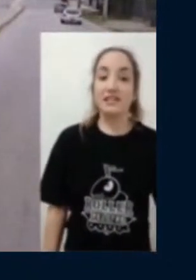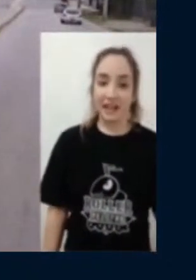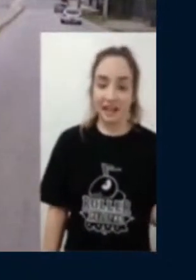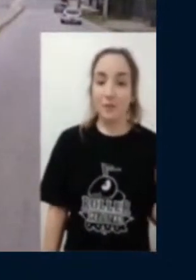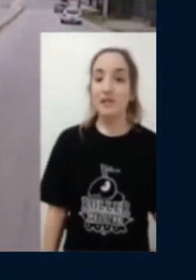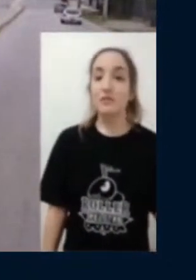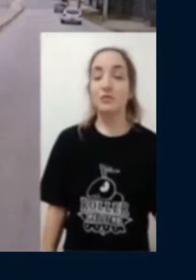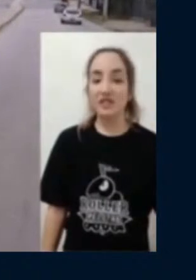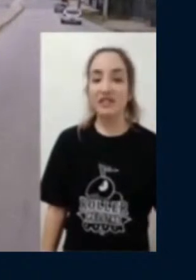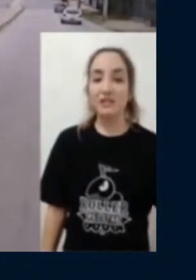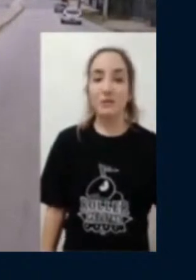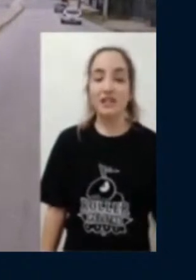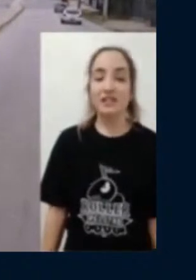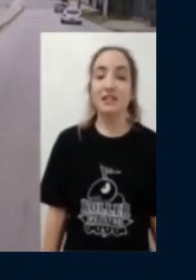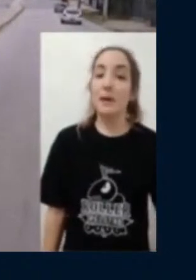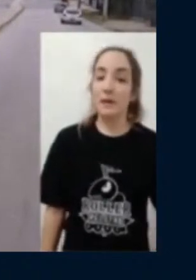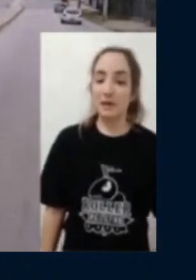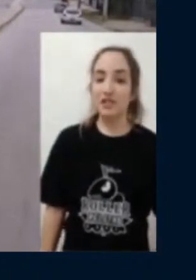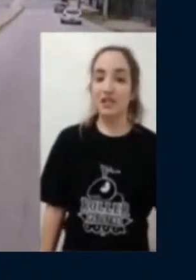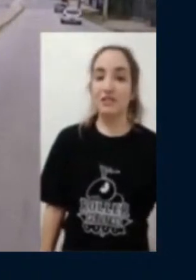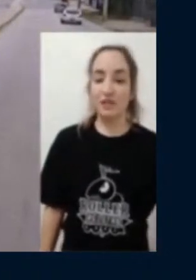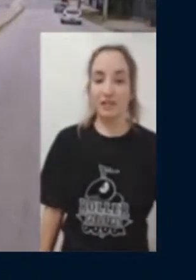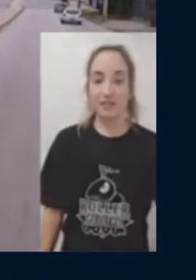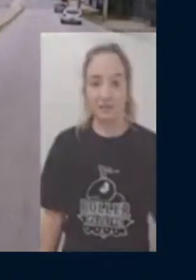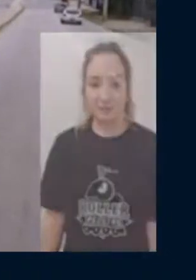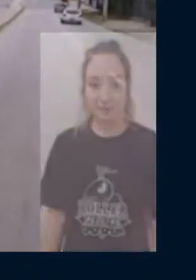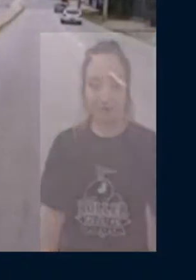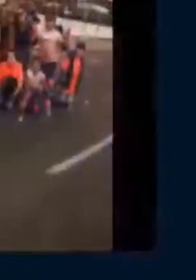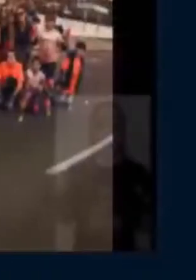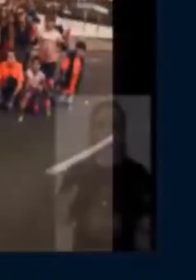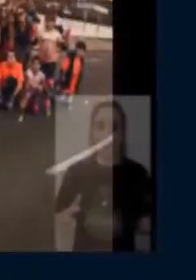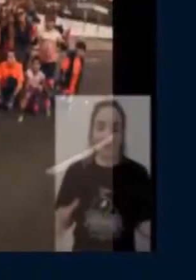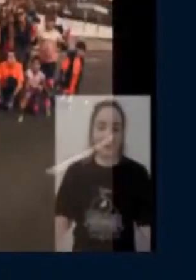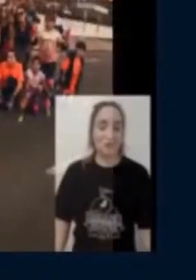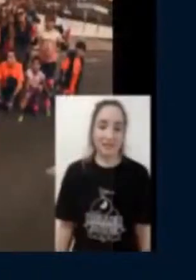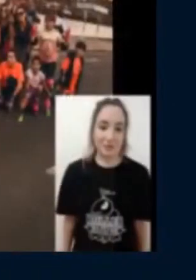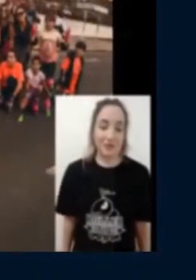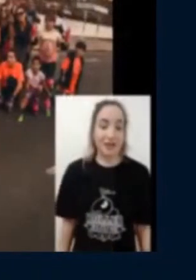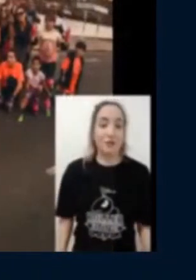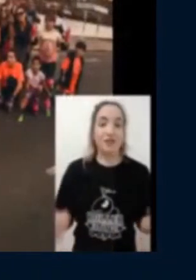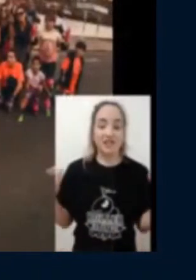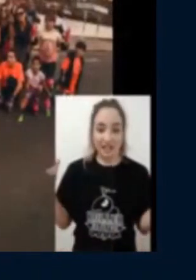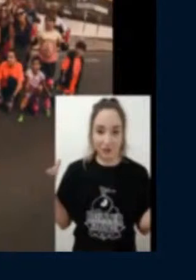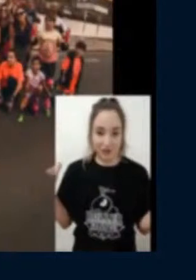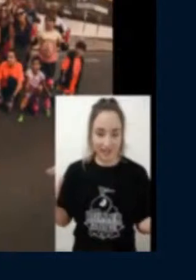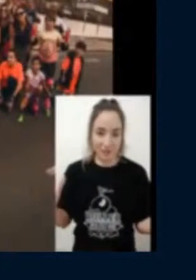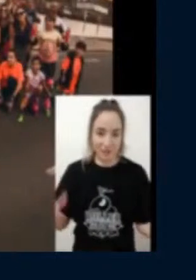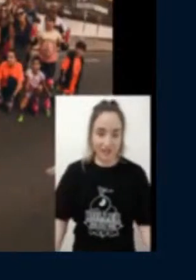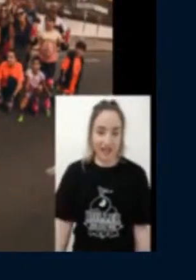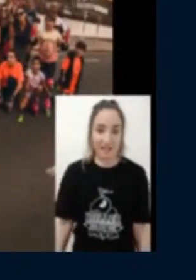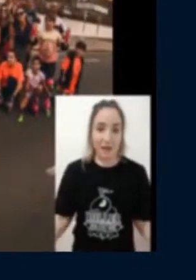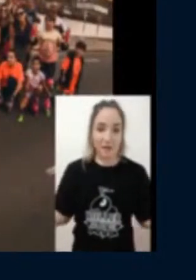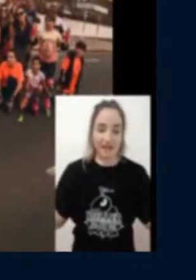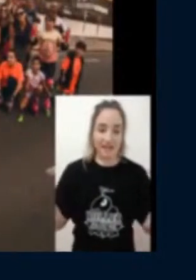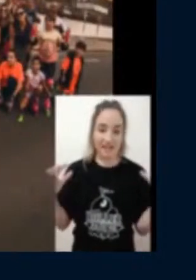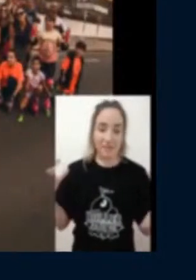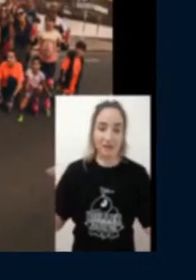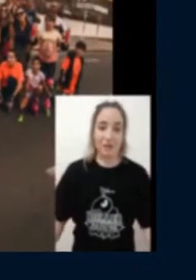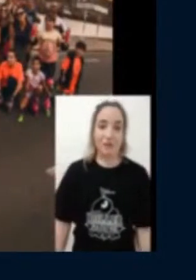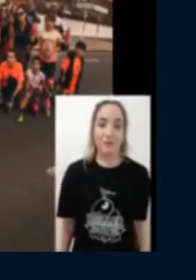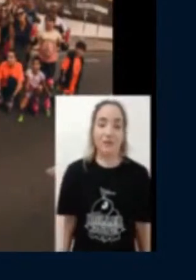pessoas saem, mas com todas as seguranças, para patinar sozinhas. O grupo está buscando utilizar suas redes sociais